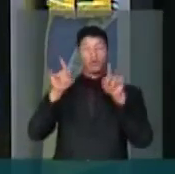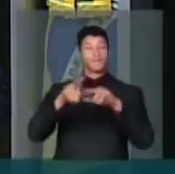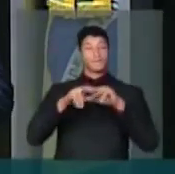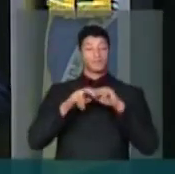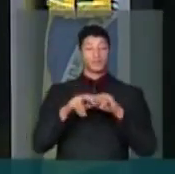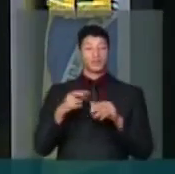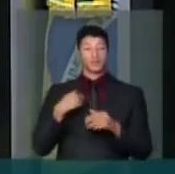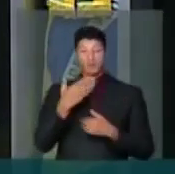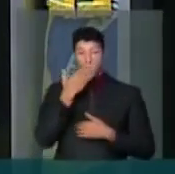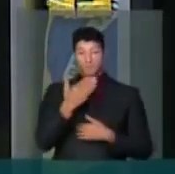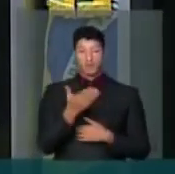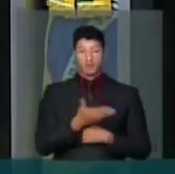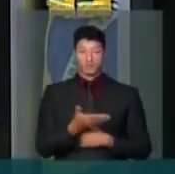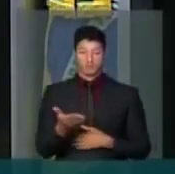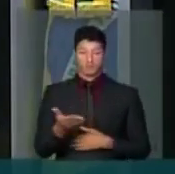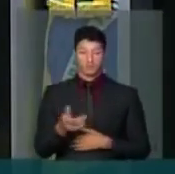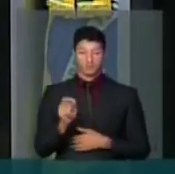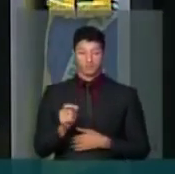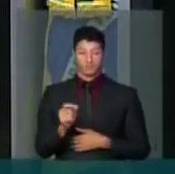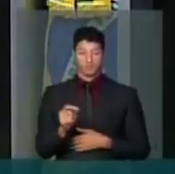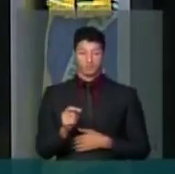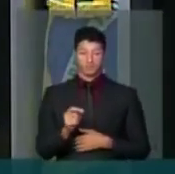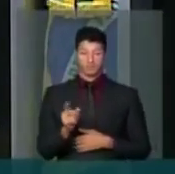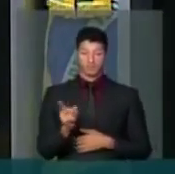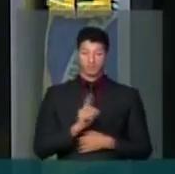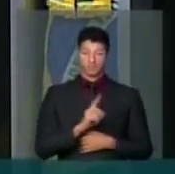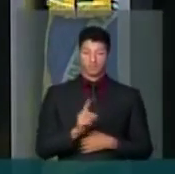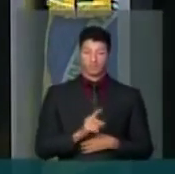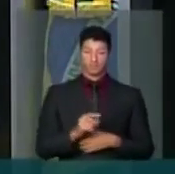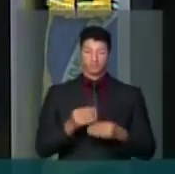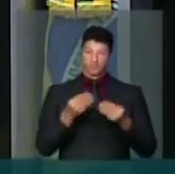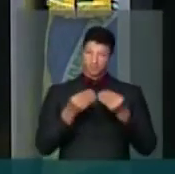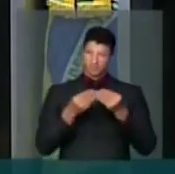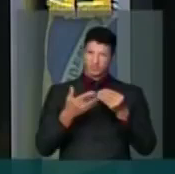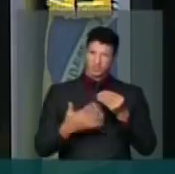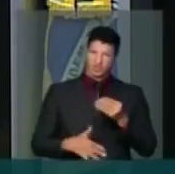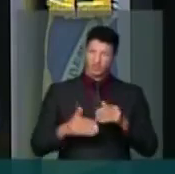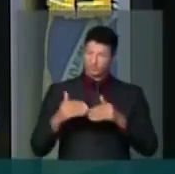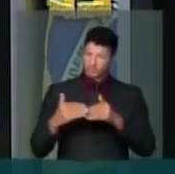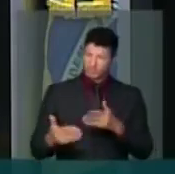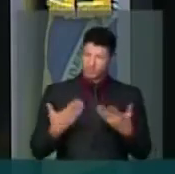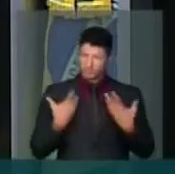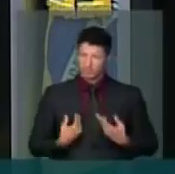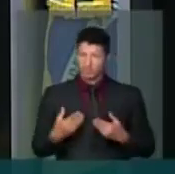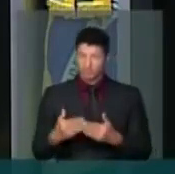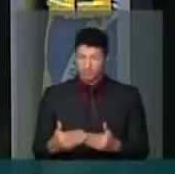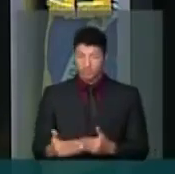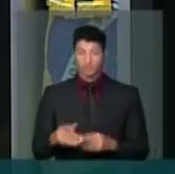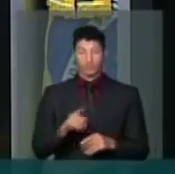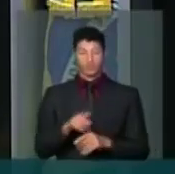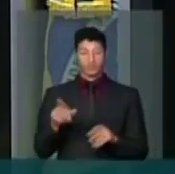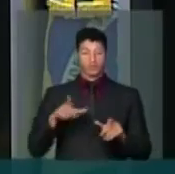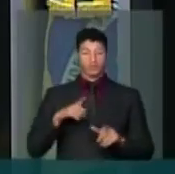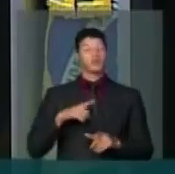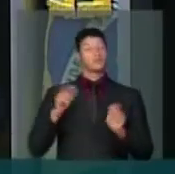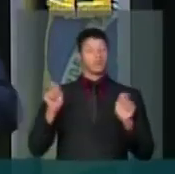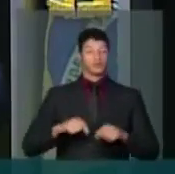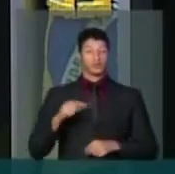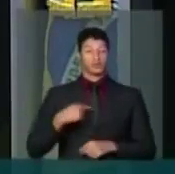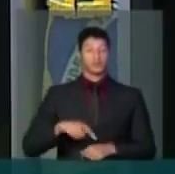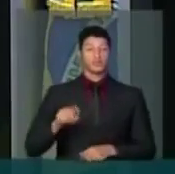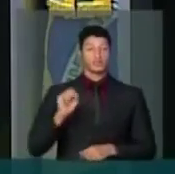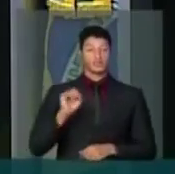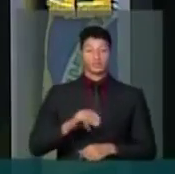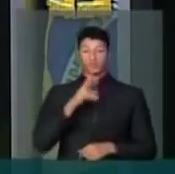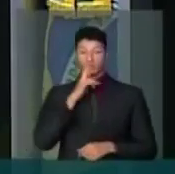Portanto, peço a Vossa Excelência que não se desgaste nos processos. Vossa Excelência terá que ir, se